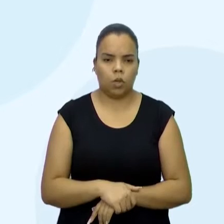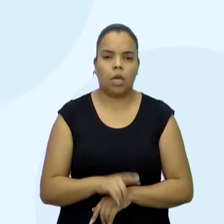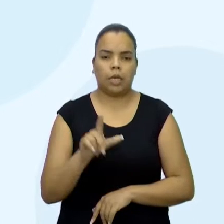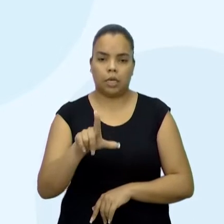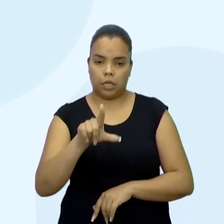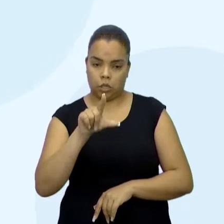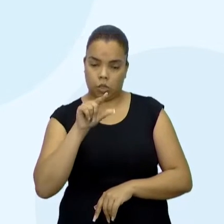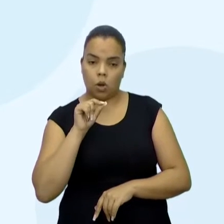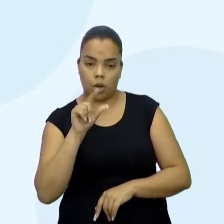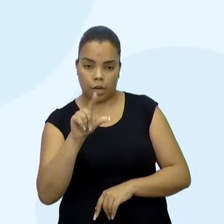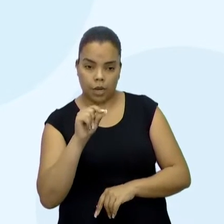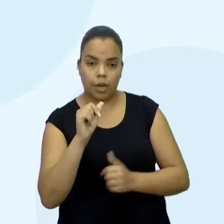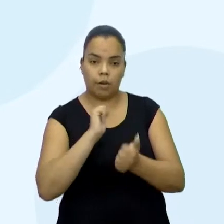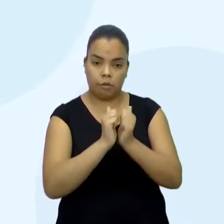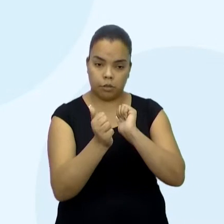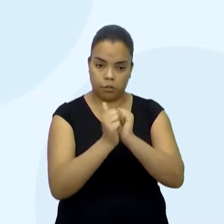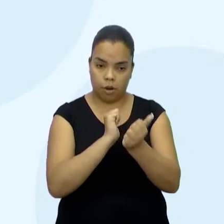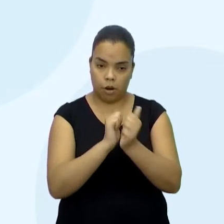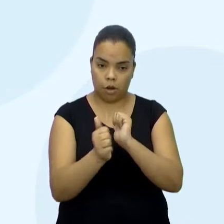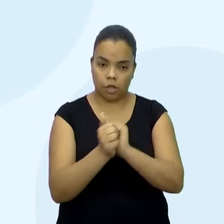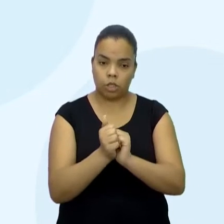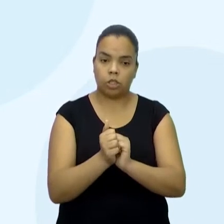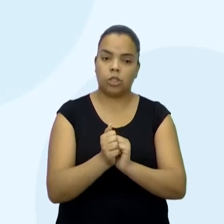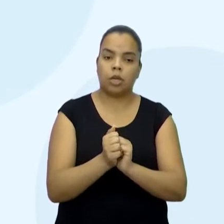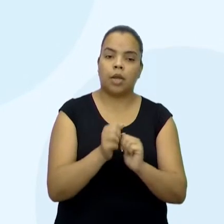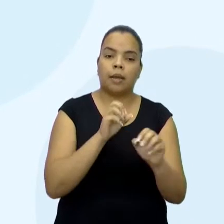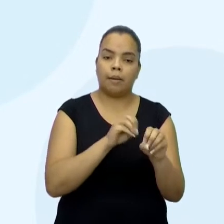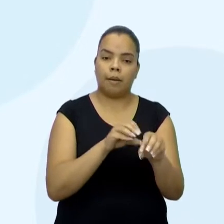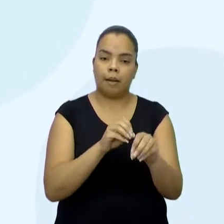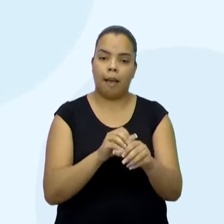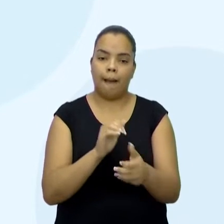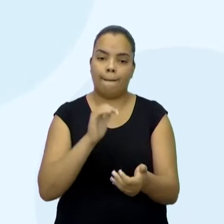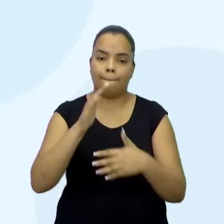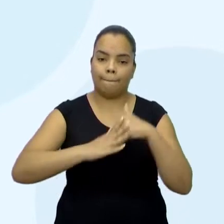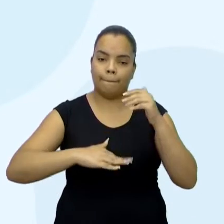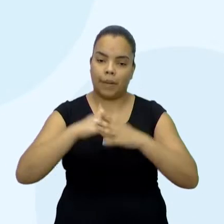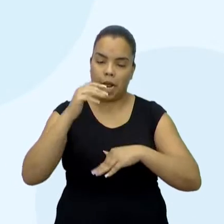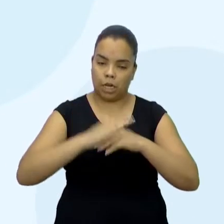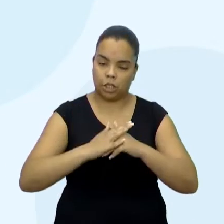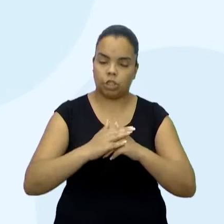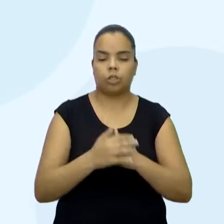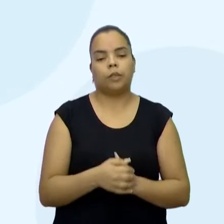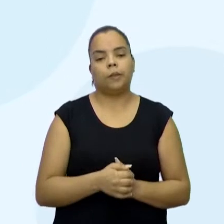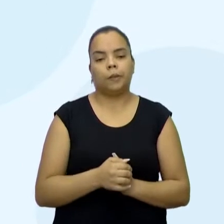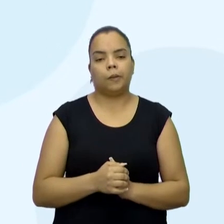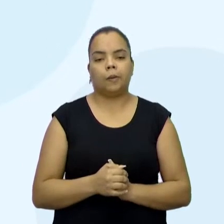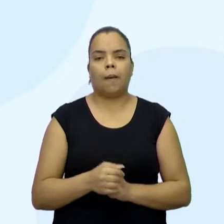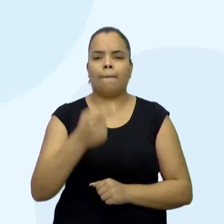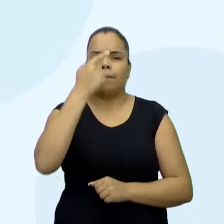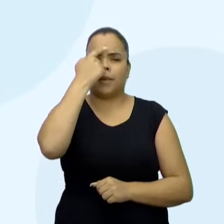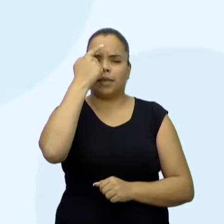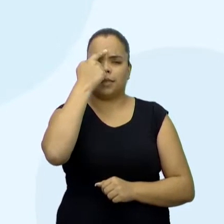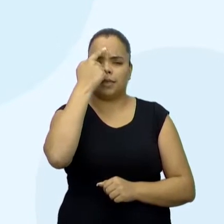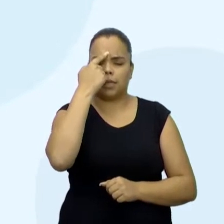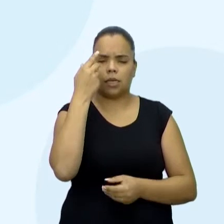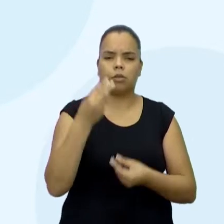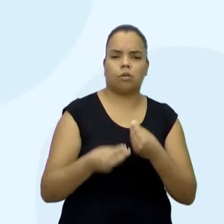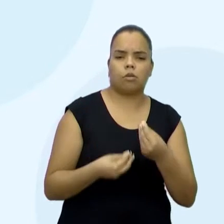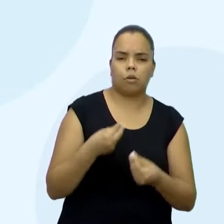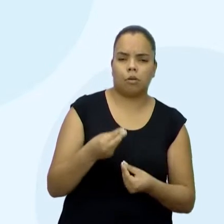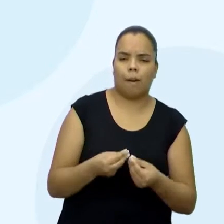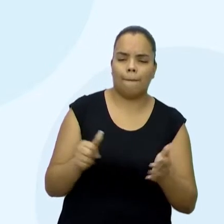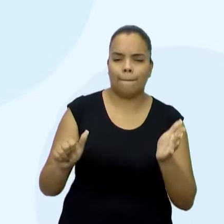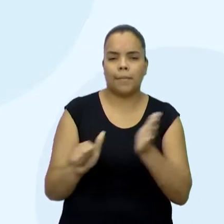Escolher a modalidade e vocês promoveram a prática da mesma. Então, pensando assim, foi o